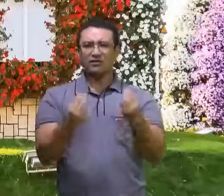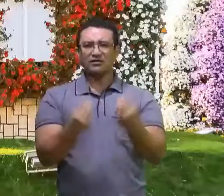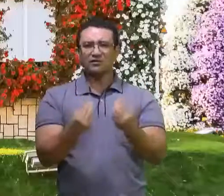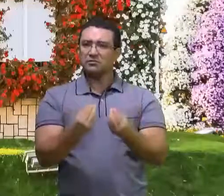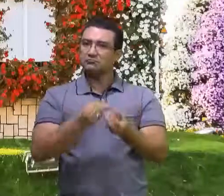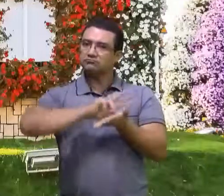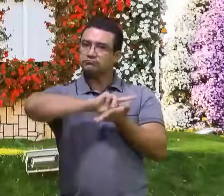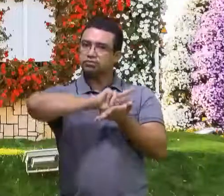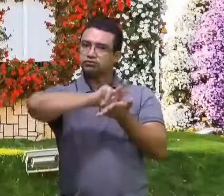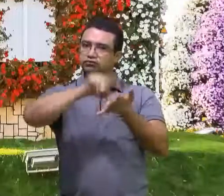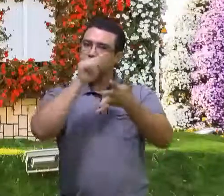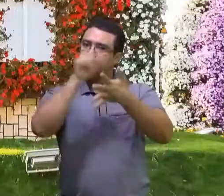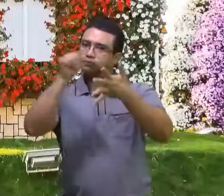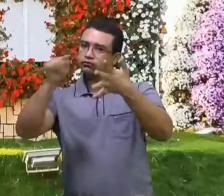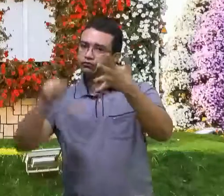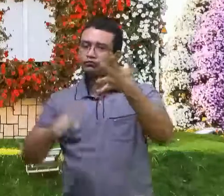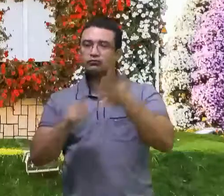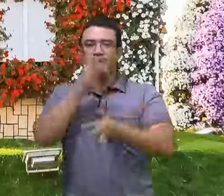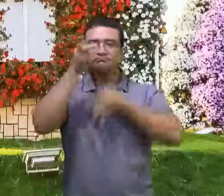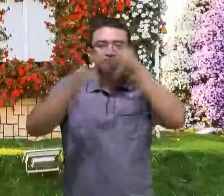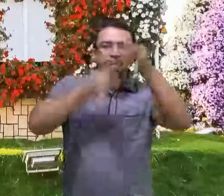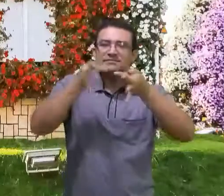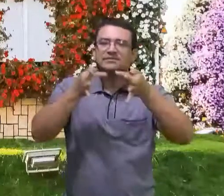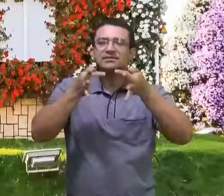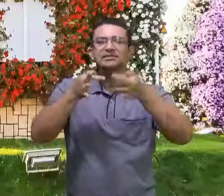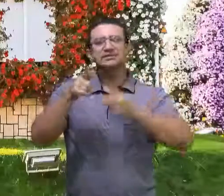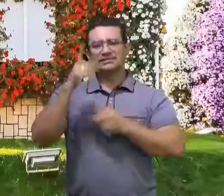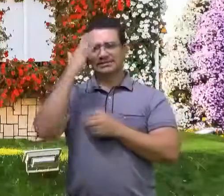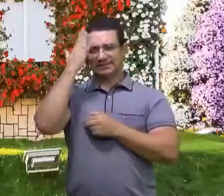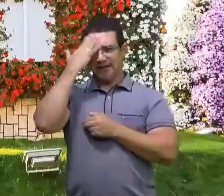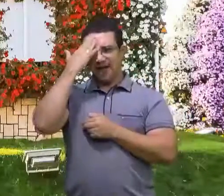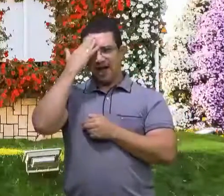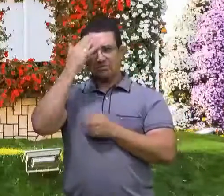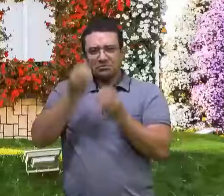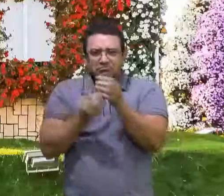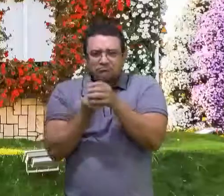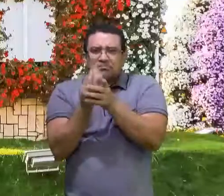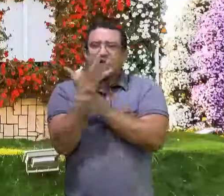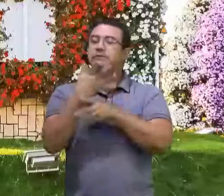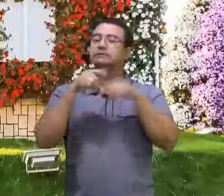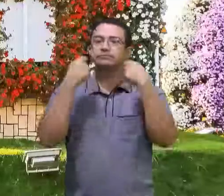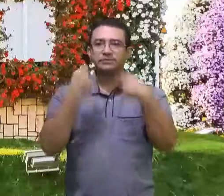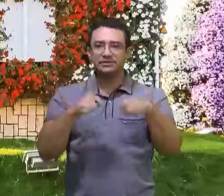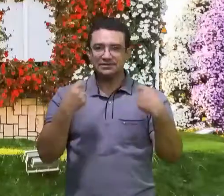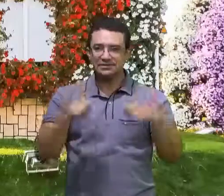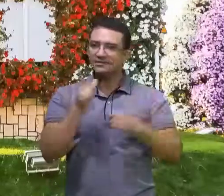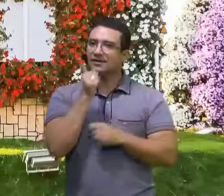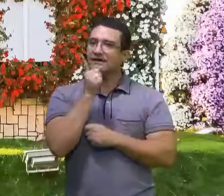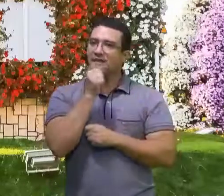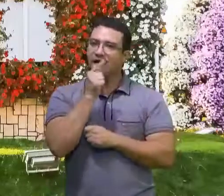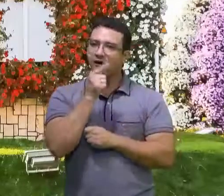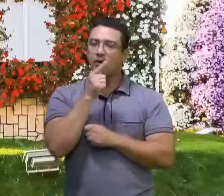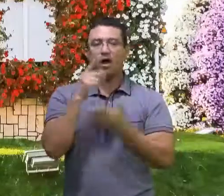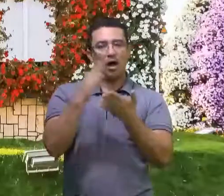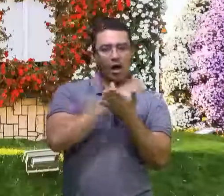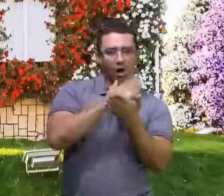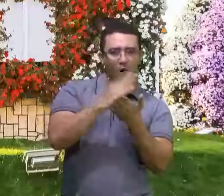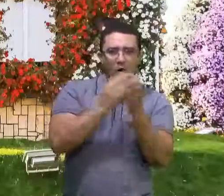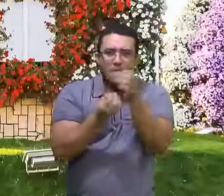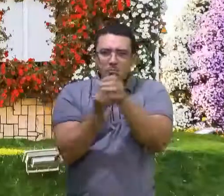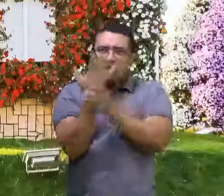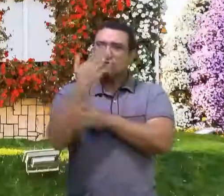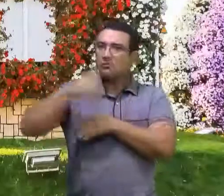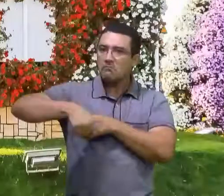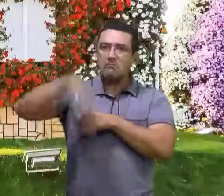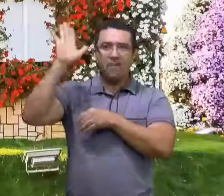quantidade de flores. A gente sabe que a vegetação, as plantas, elas precisam, né, de água, e tem plantas que precisam muito